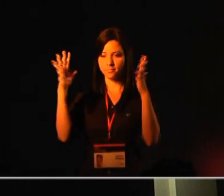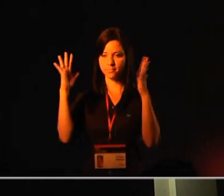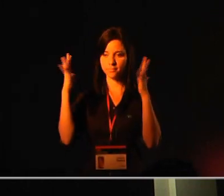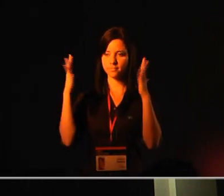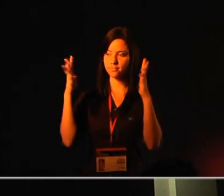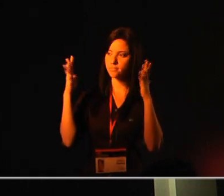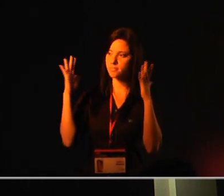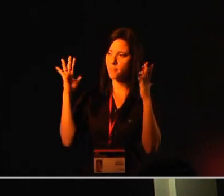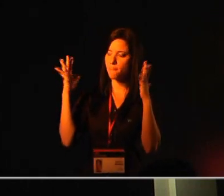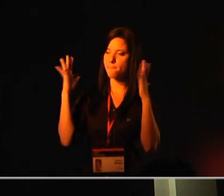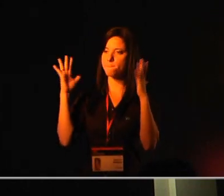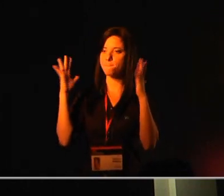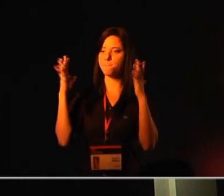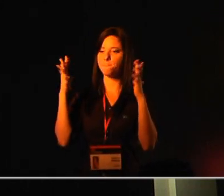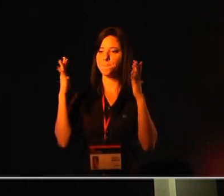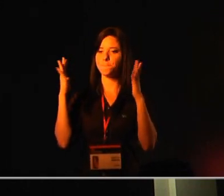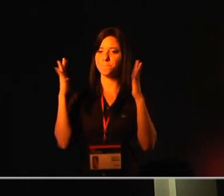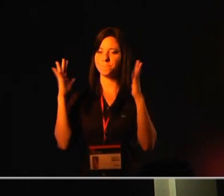a próxima.